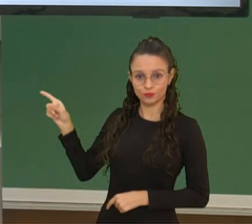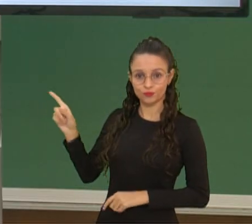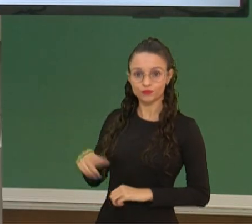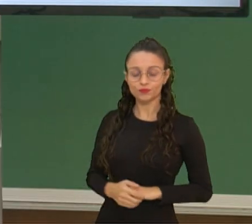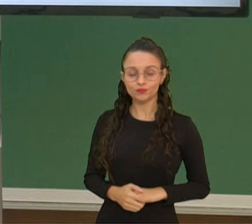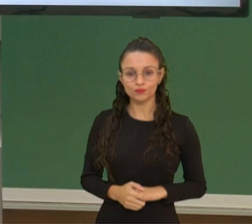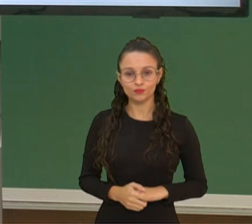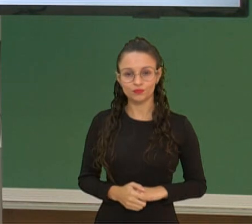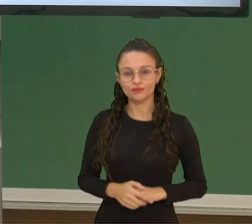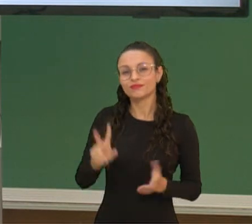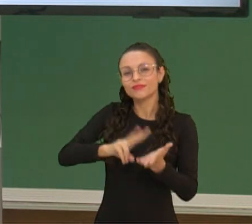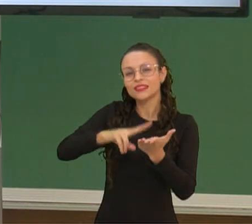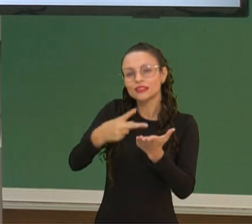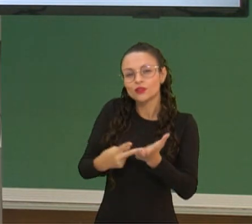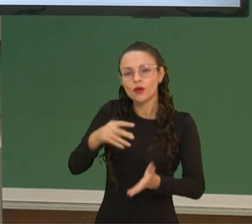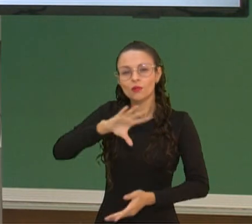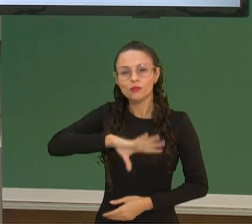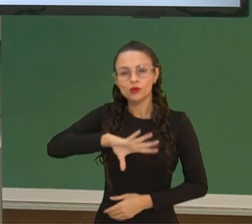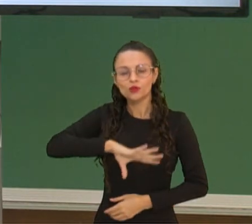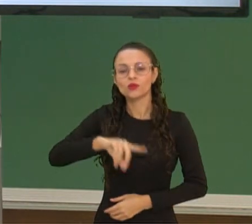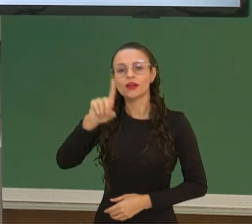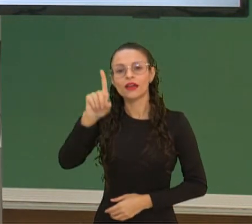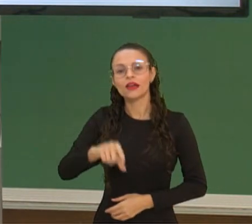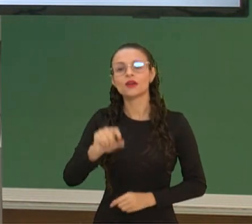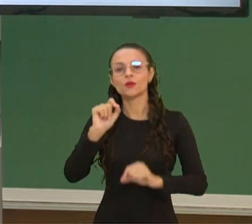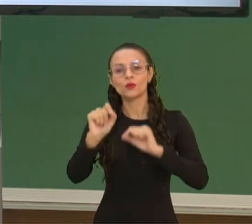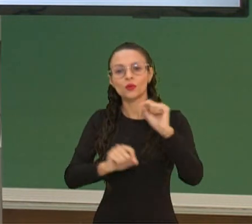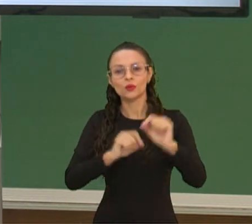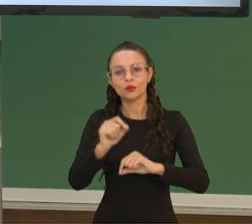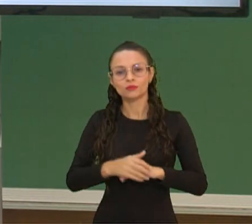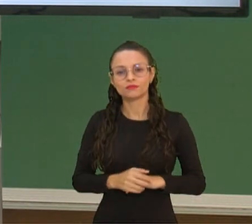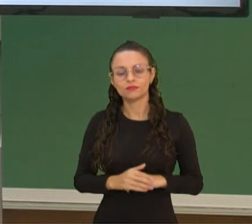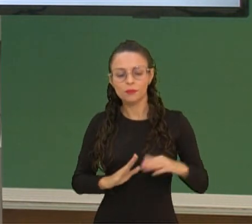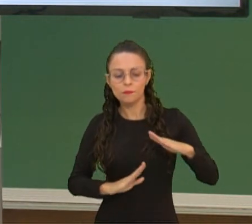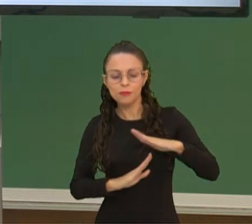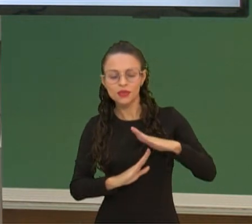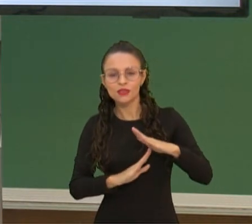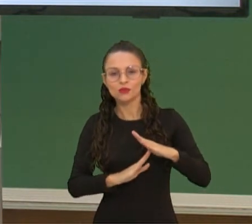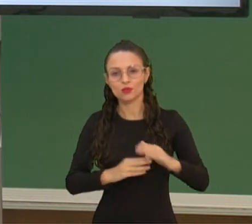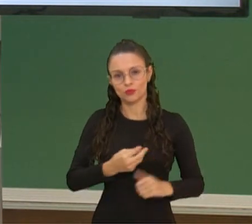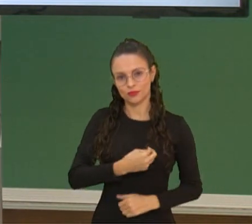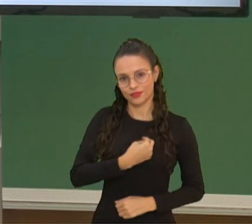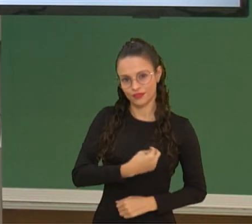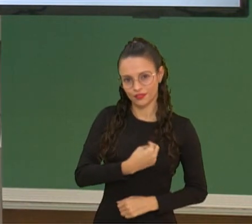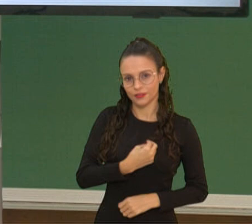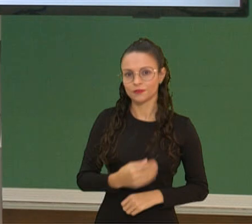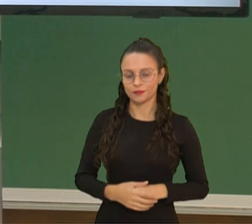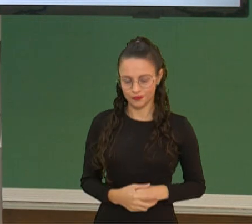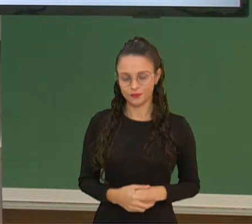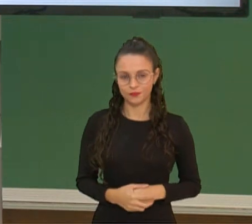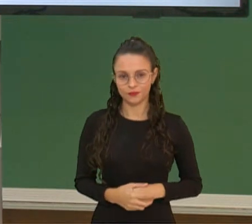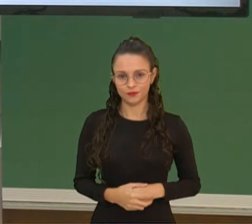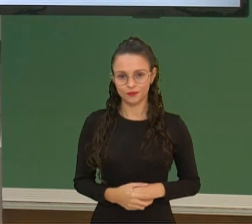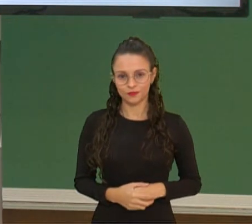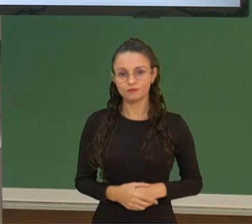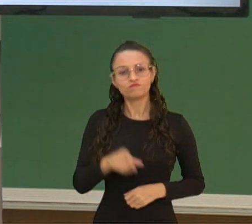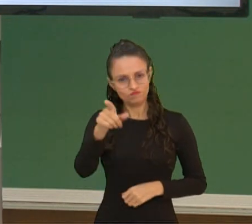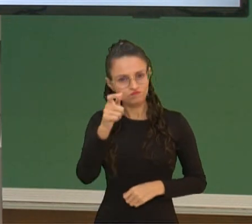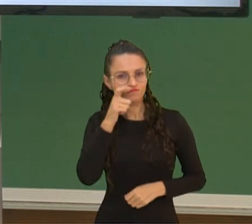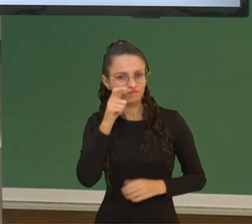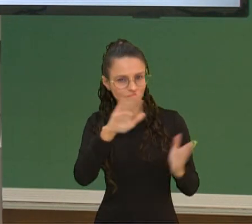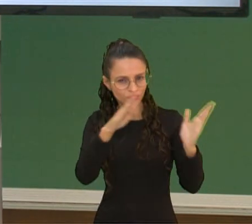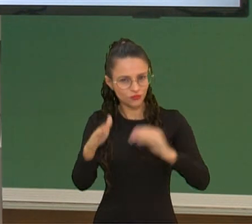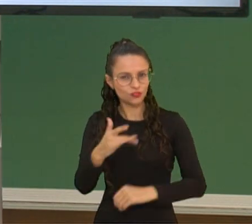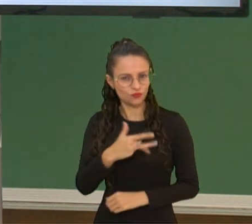mas no nosso na nossa tradução tipo o brasil significa o mínimo para viver tá então confere